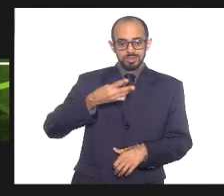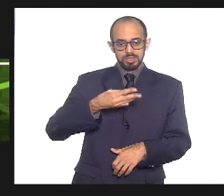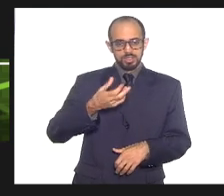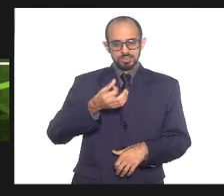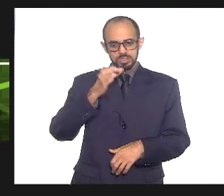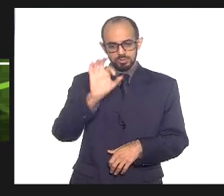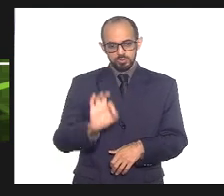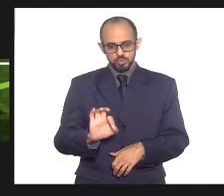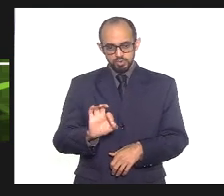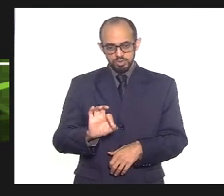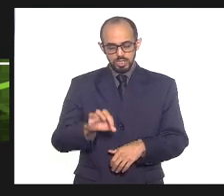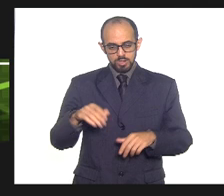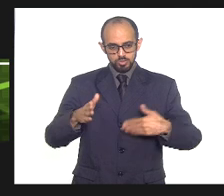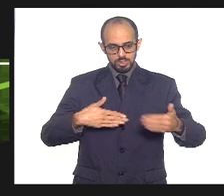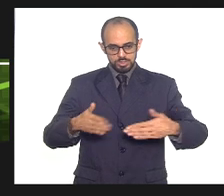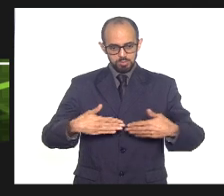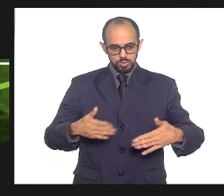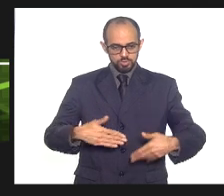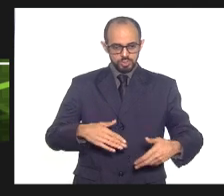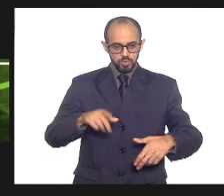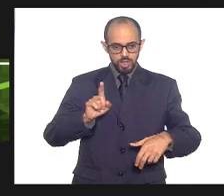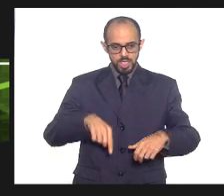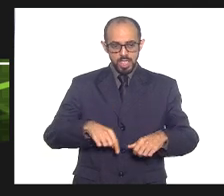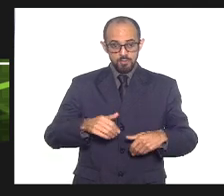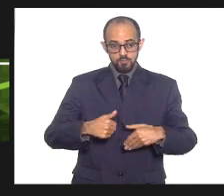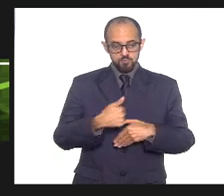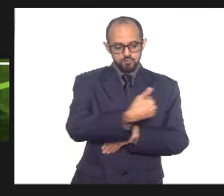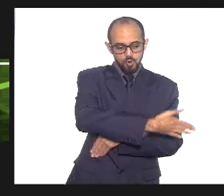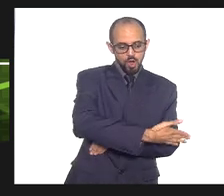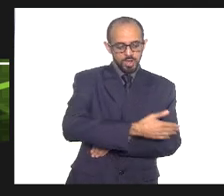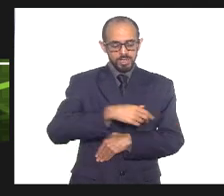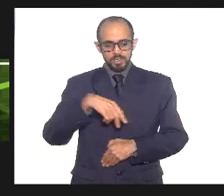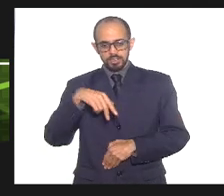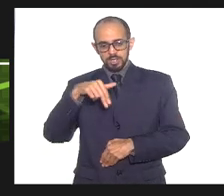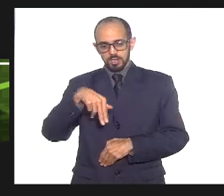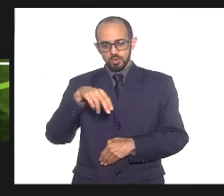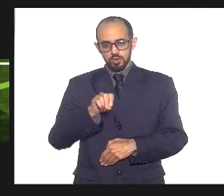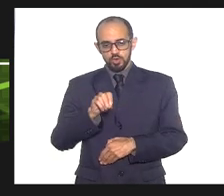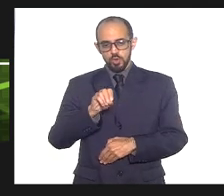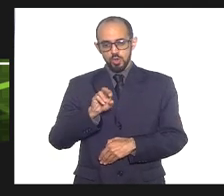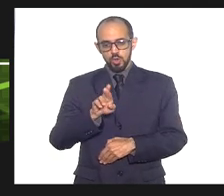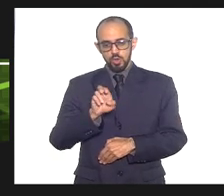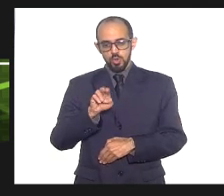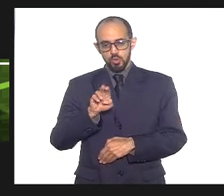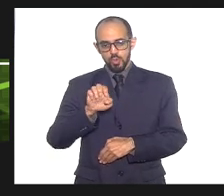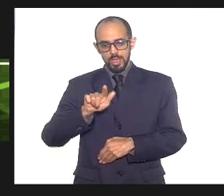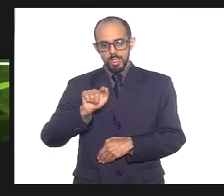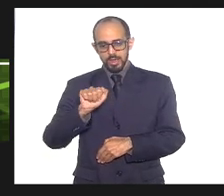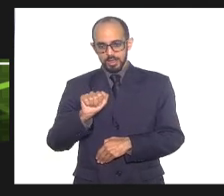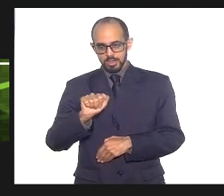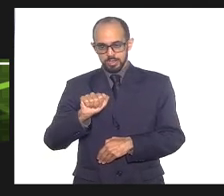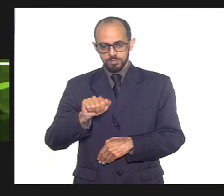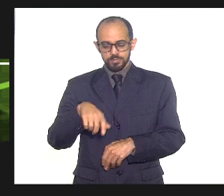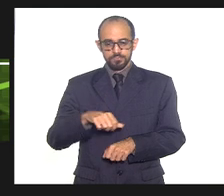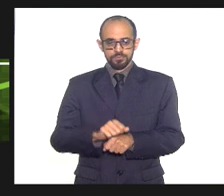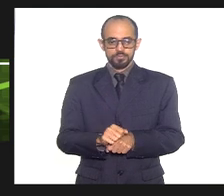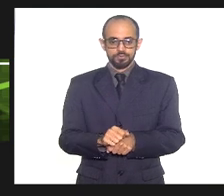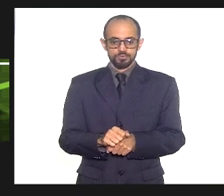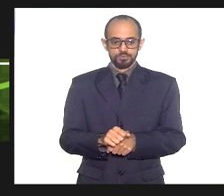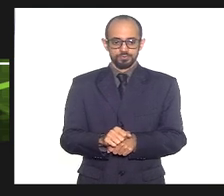36% dessa produção se dá fora da Noruega, o restante na Noruega, na plataforma continental norueguesa.